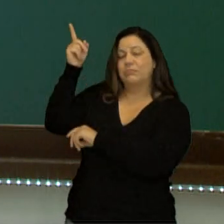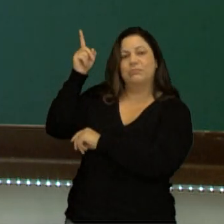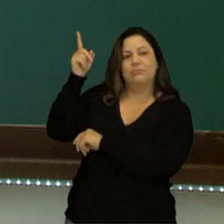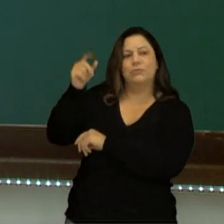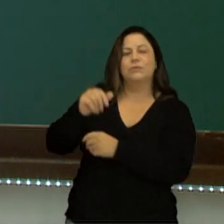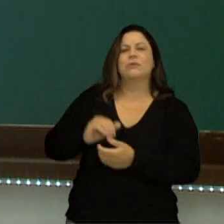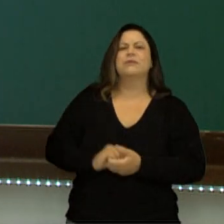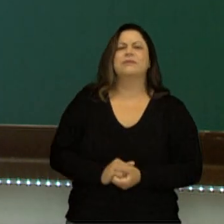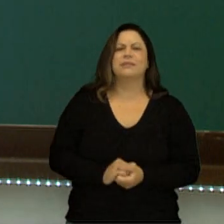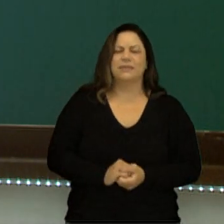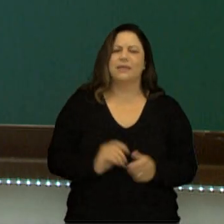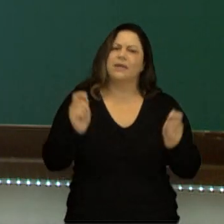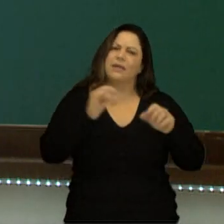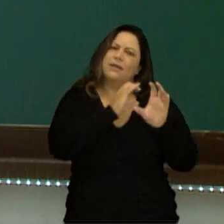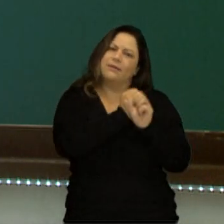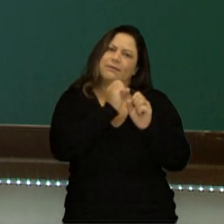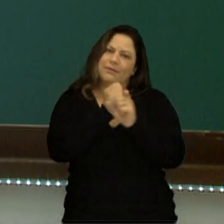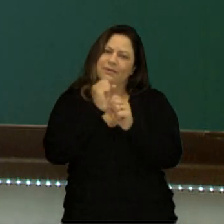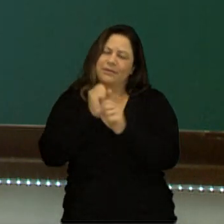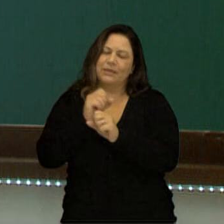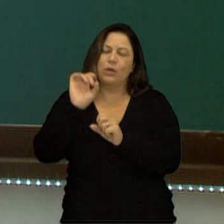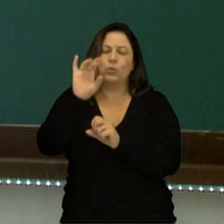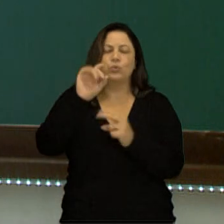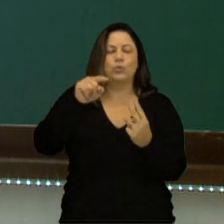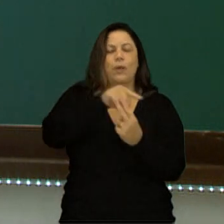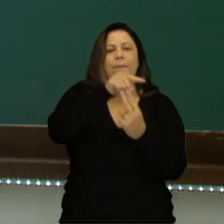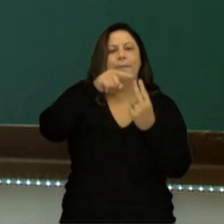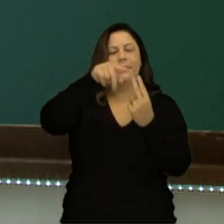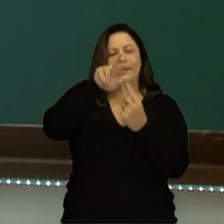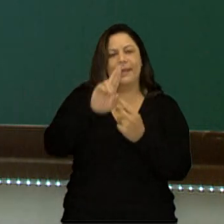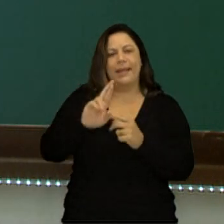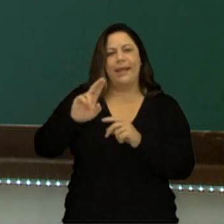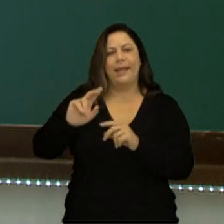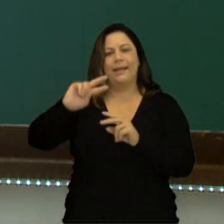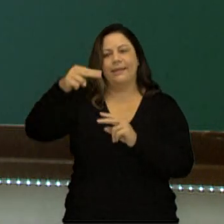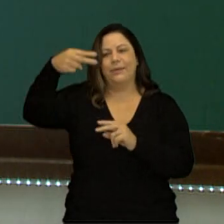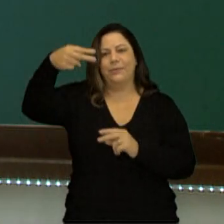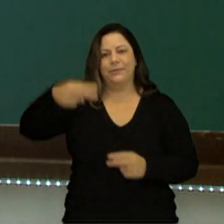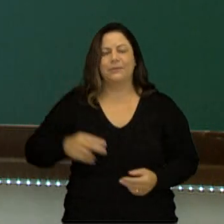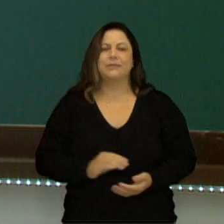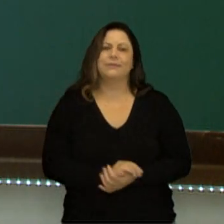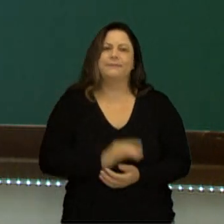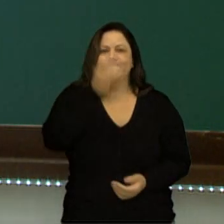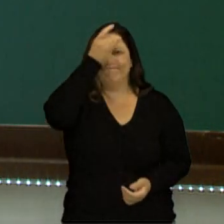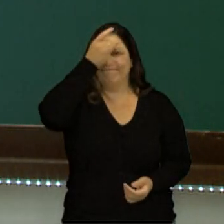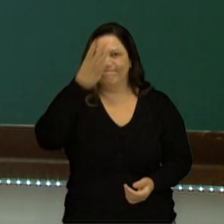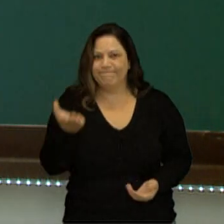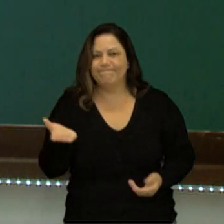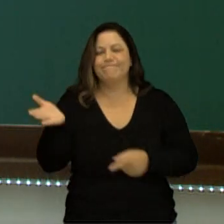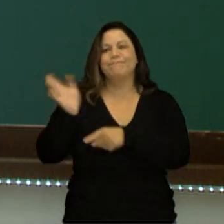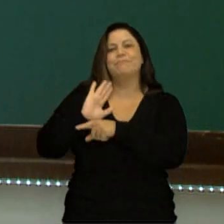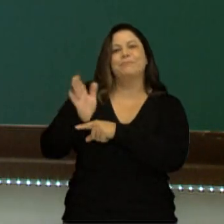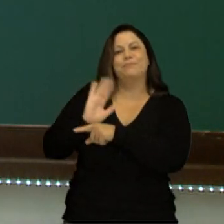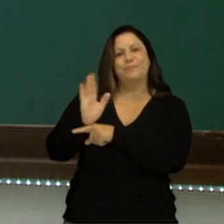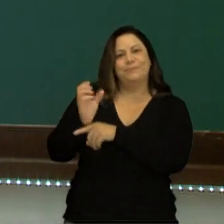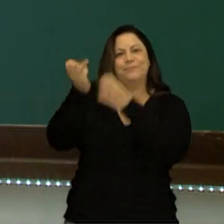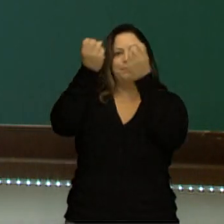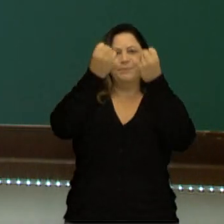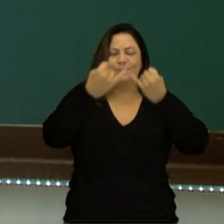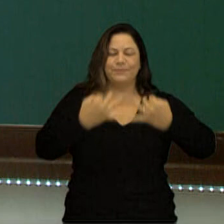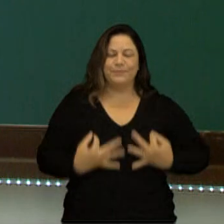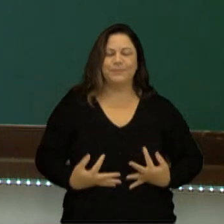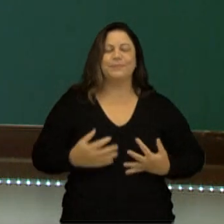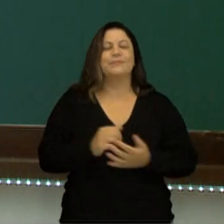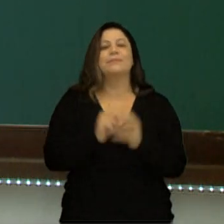desse caso aqui, é só falar πr ao quadrado. Tranquilo, gente? Então, nesse vídeo nós